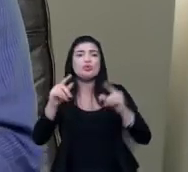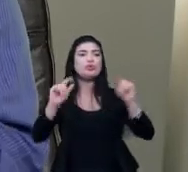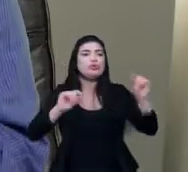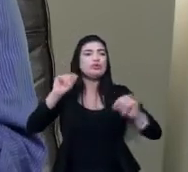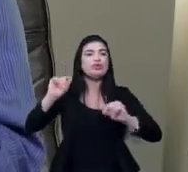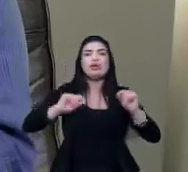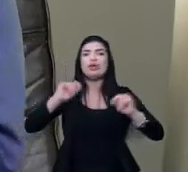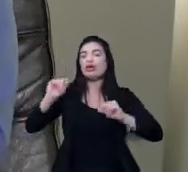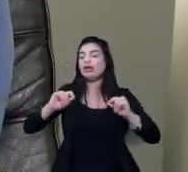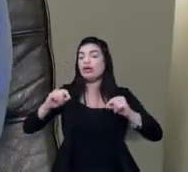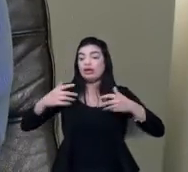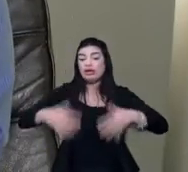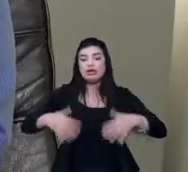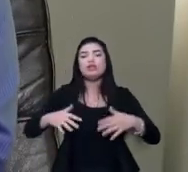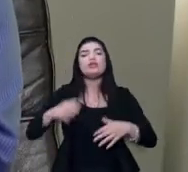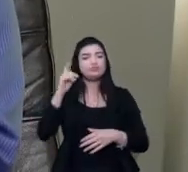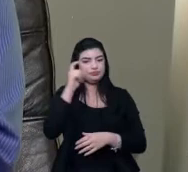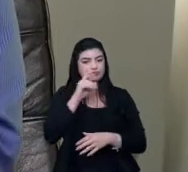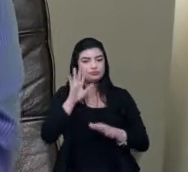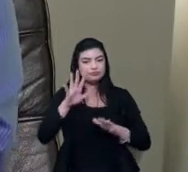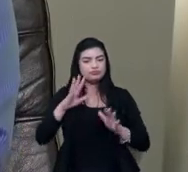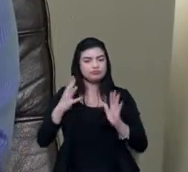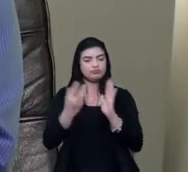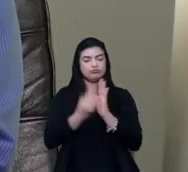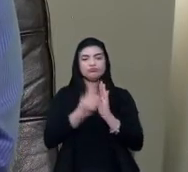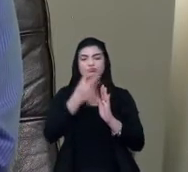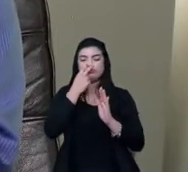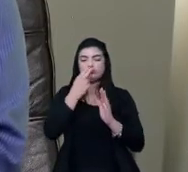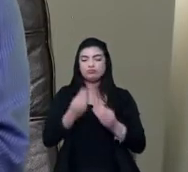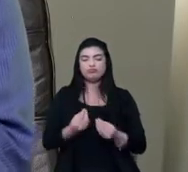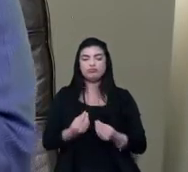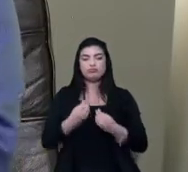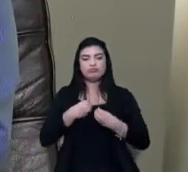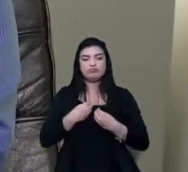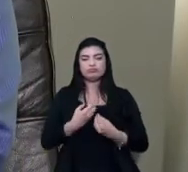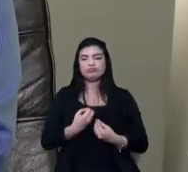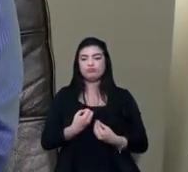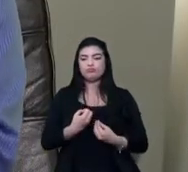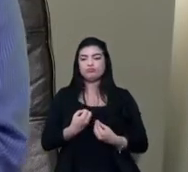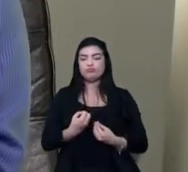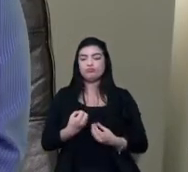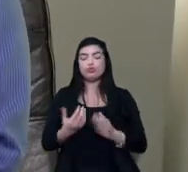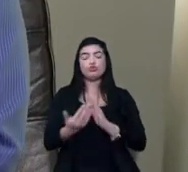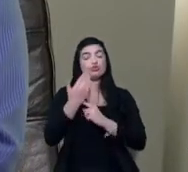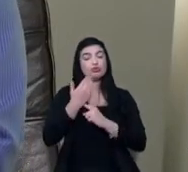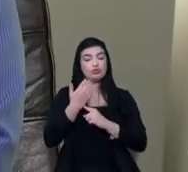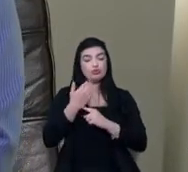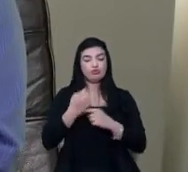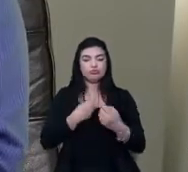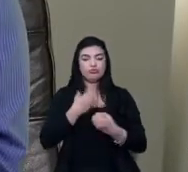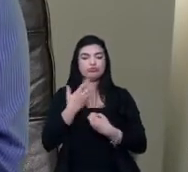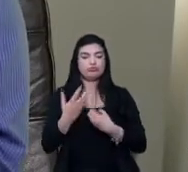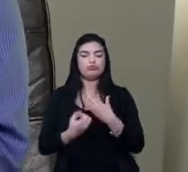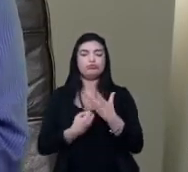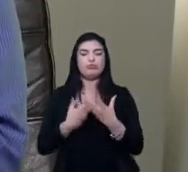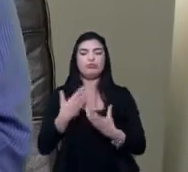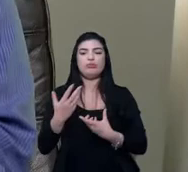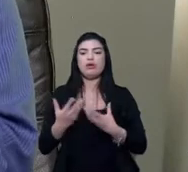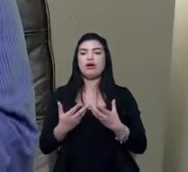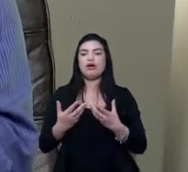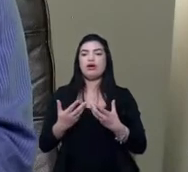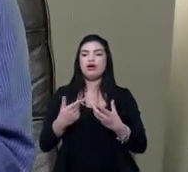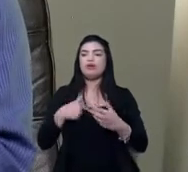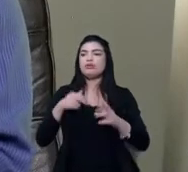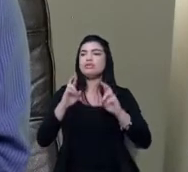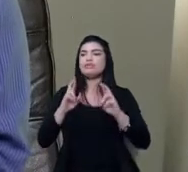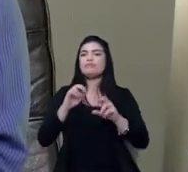mas eu acho que a arte me ajudou a criar uma esperança e ultrapassar esse momento com mais serenidade, sabe? Porque eu comecei a fazer outros